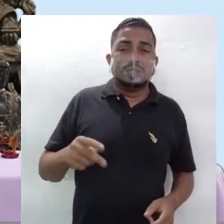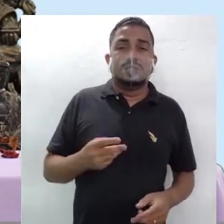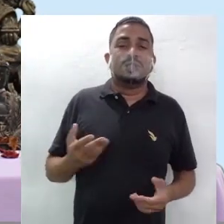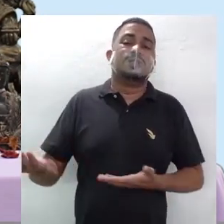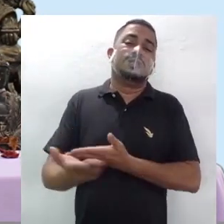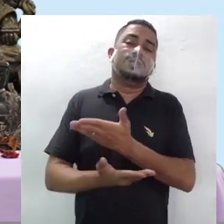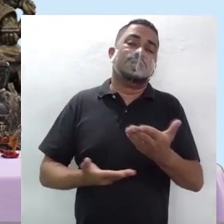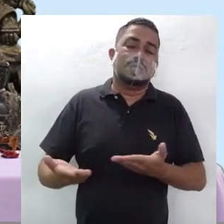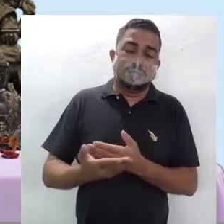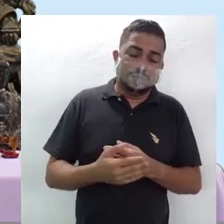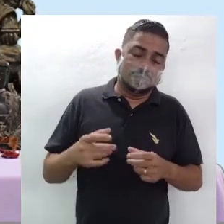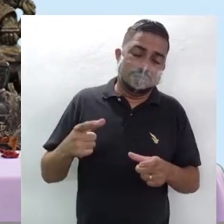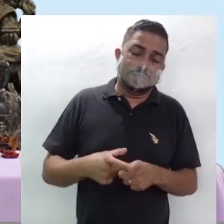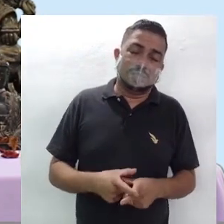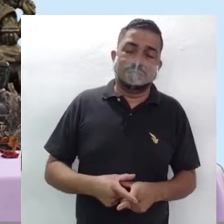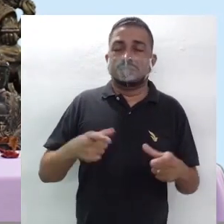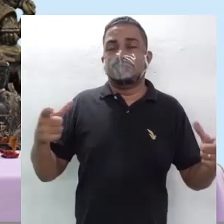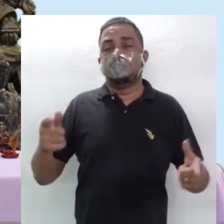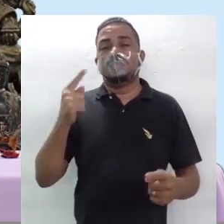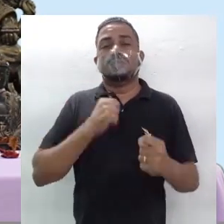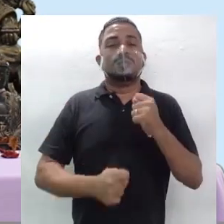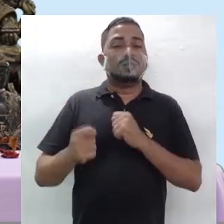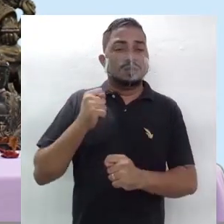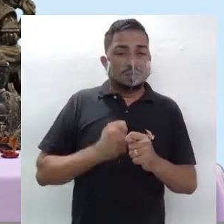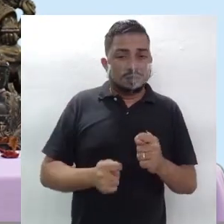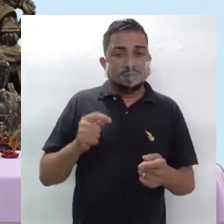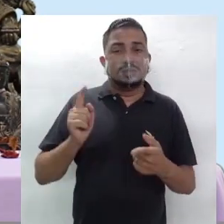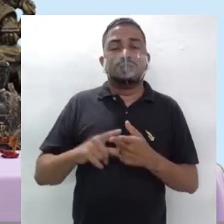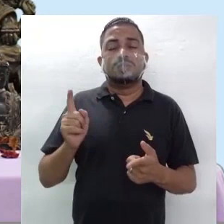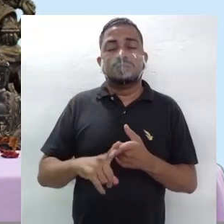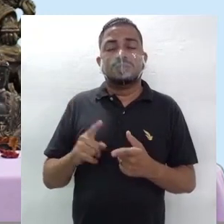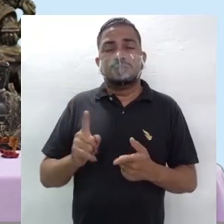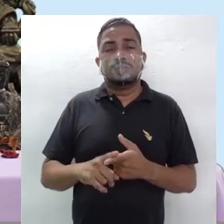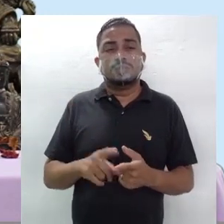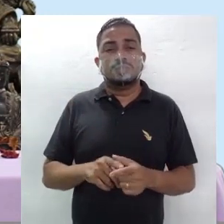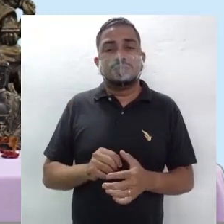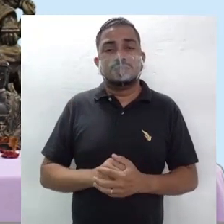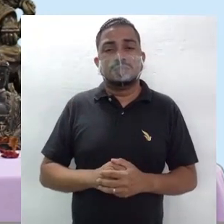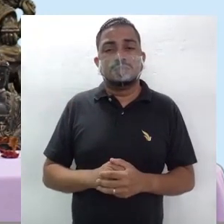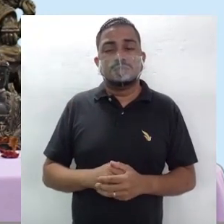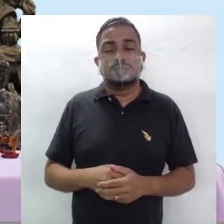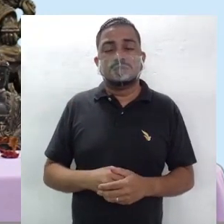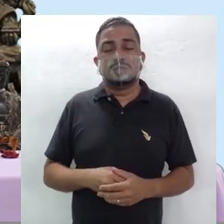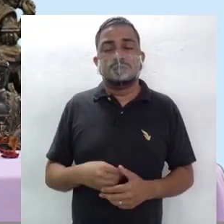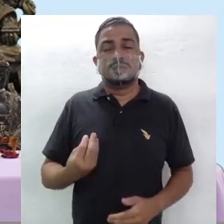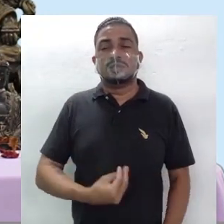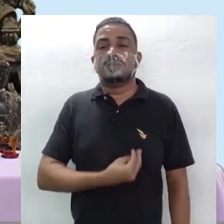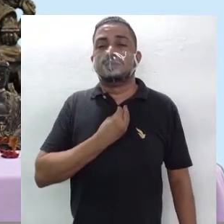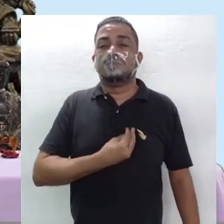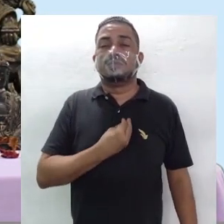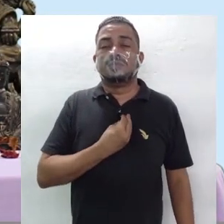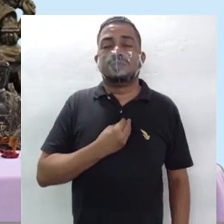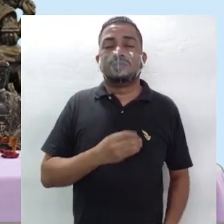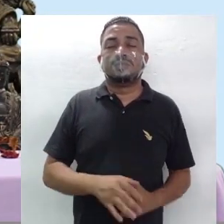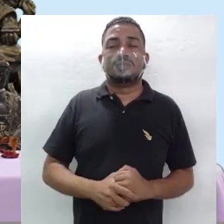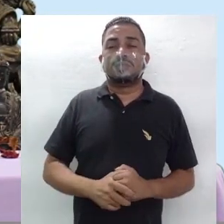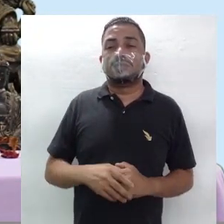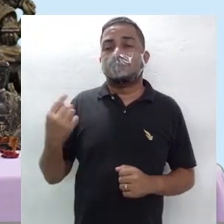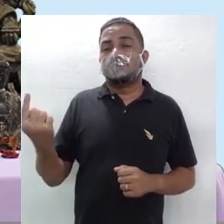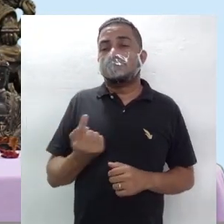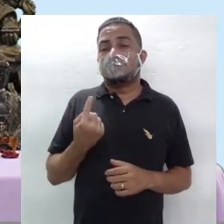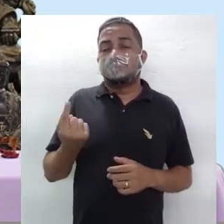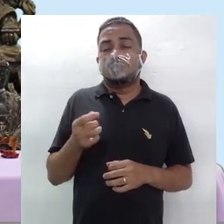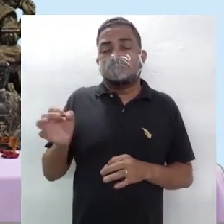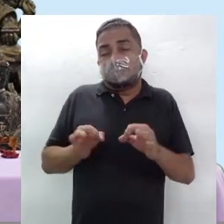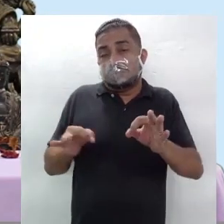visa aí conciliar o crescimento econômico com a preservação, no